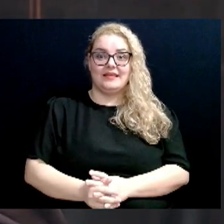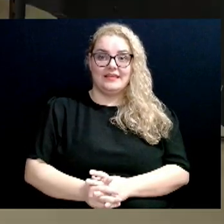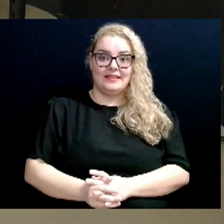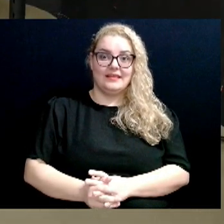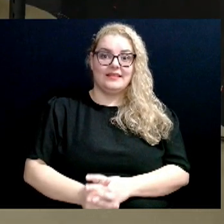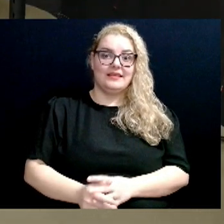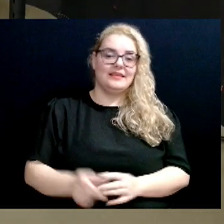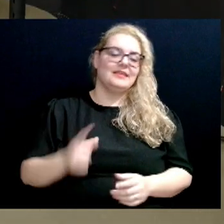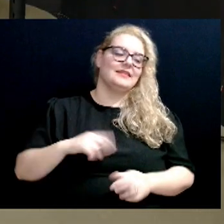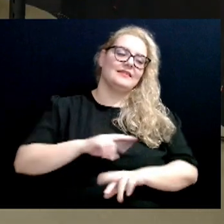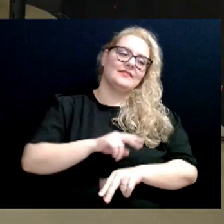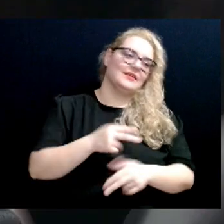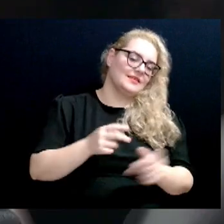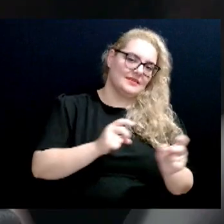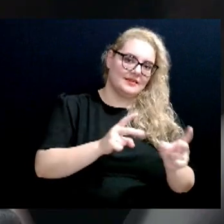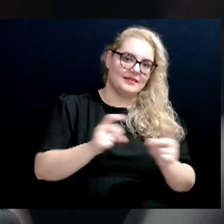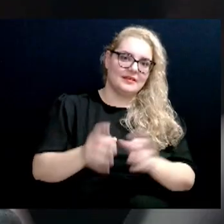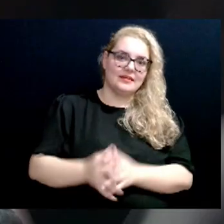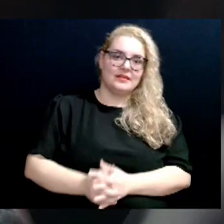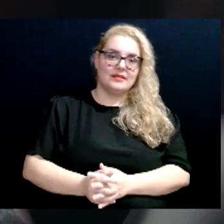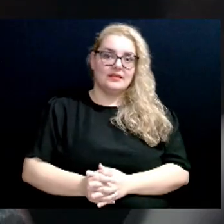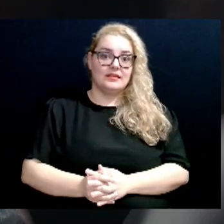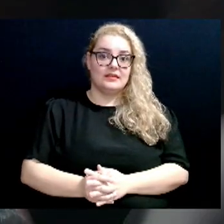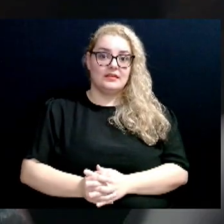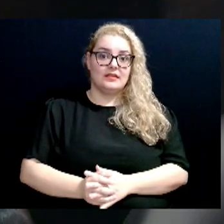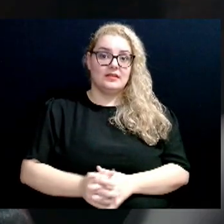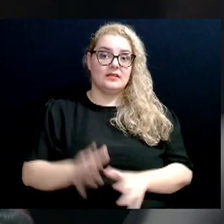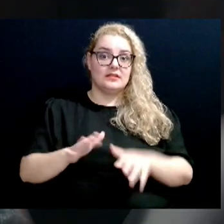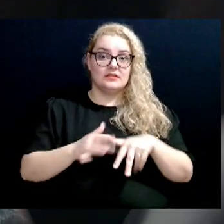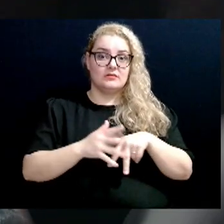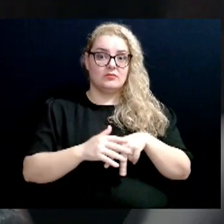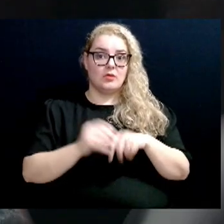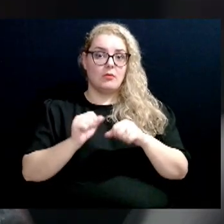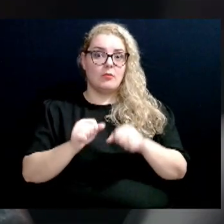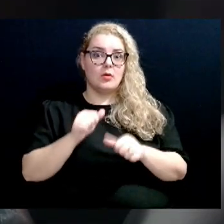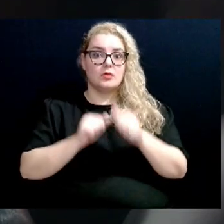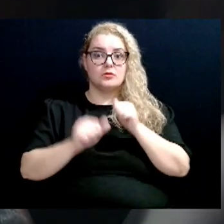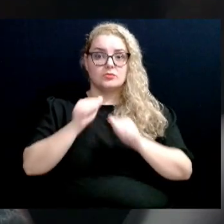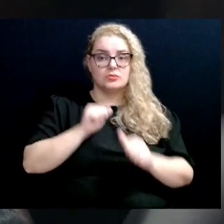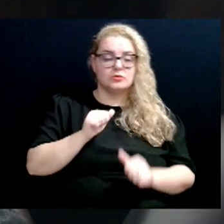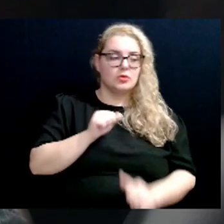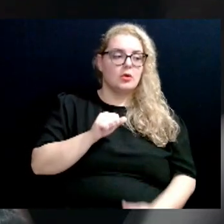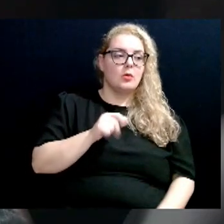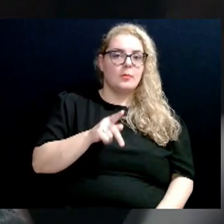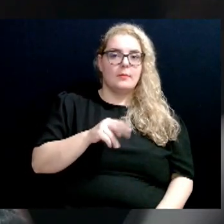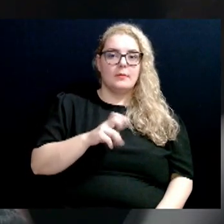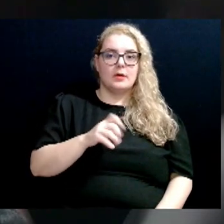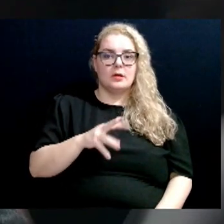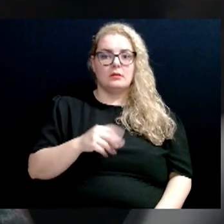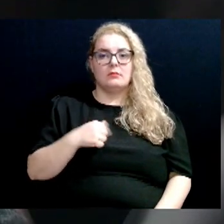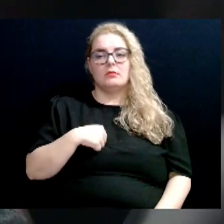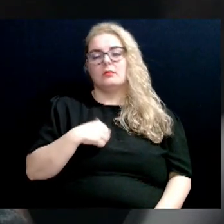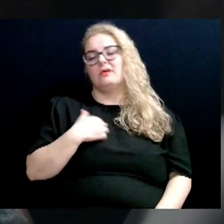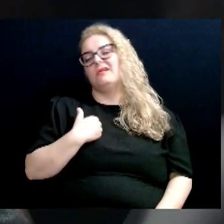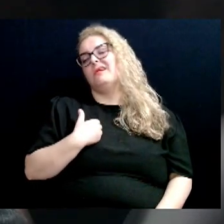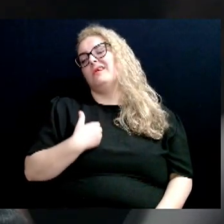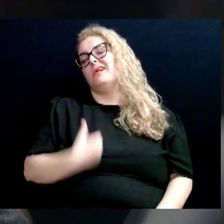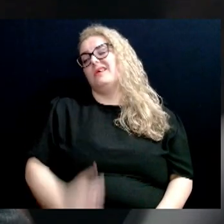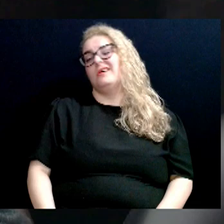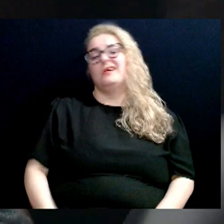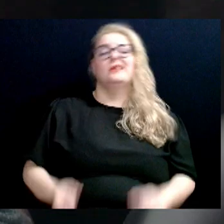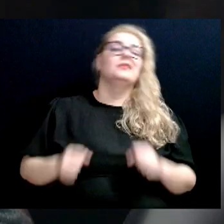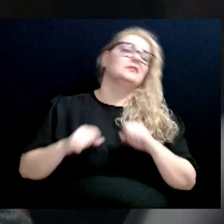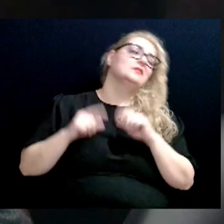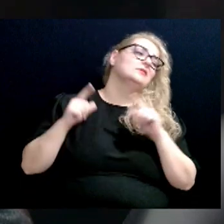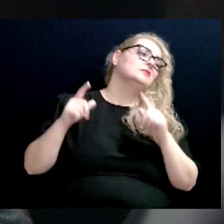né? Demais. Muitas vezes o paciente ele fala assim, olha, eu posso usar um pré-treino porque eu quero treinar, mas eu tô cansado de manhã. Aí você faz a pergunta assim,